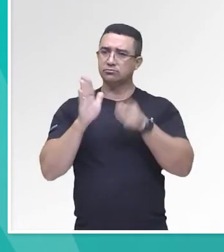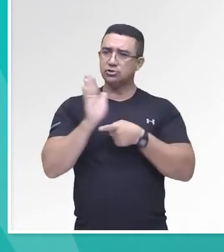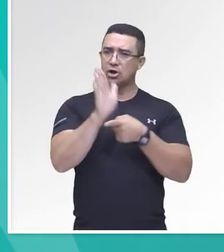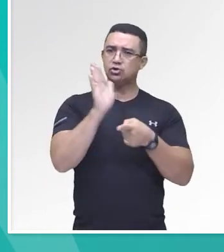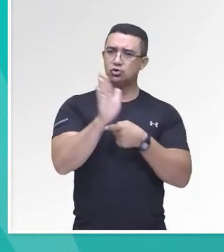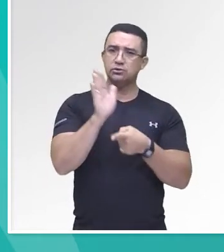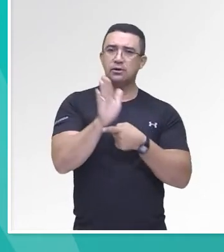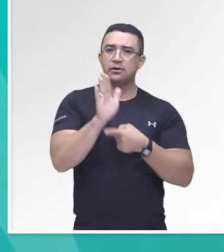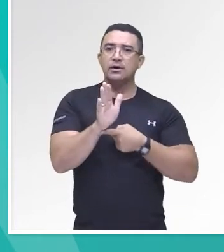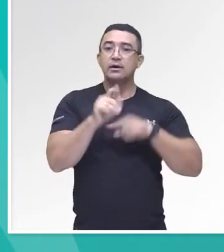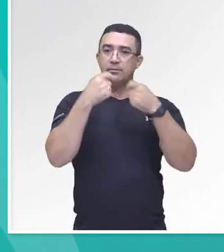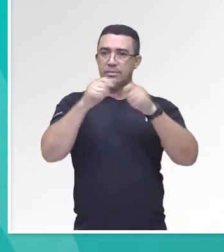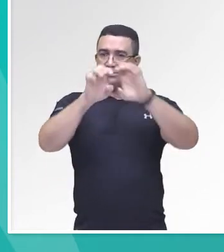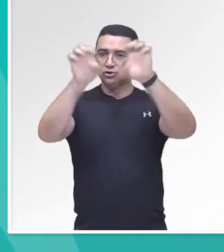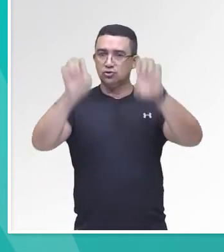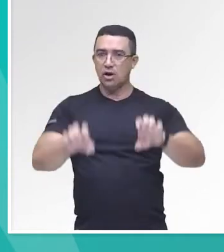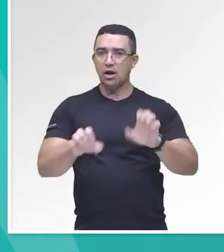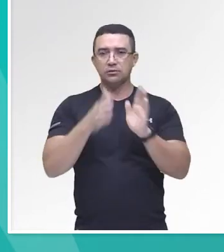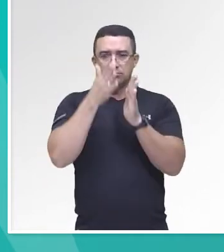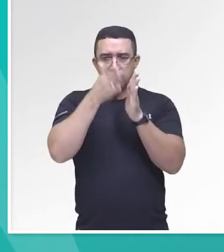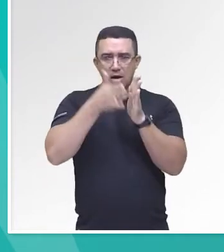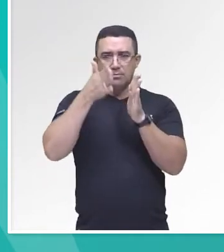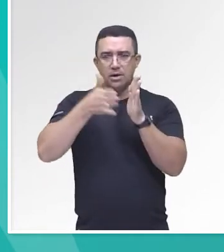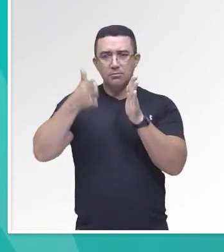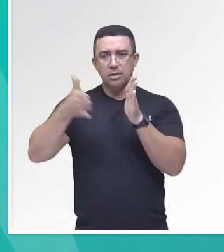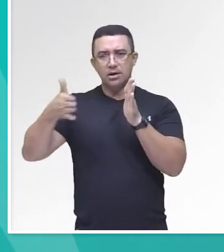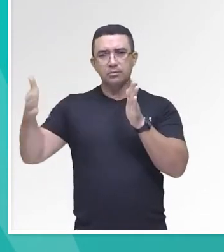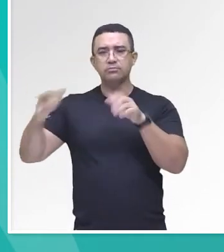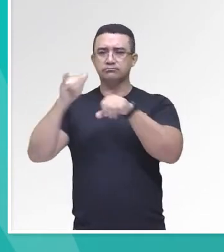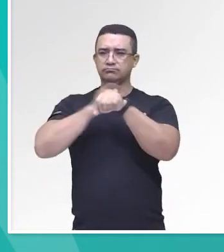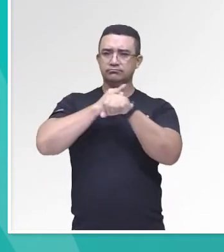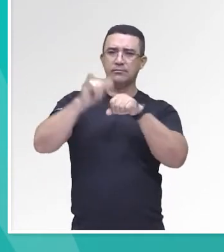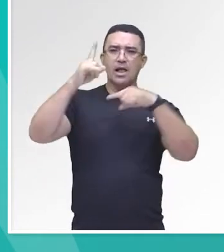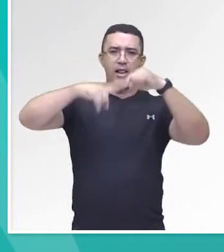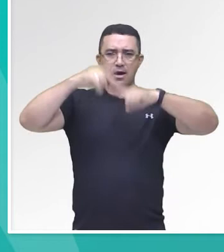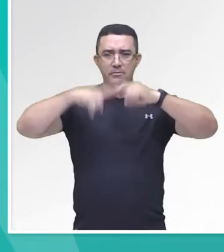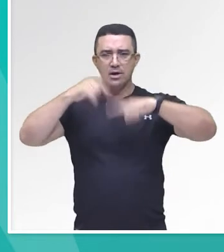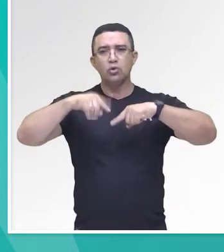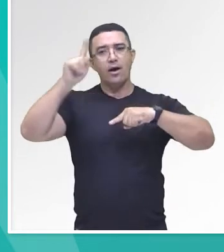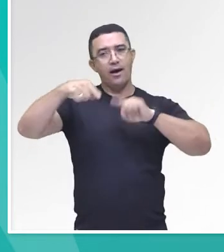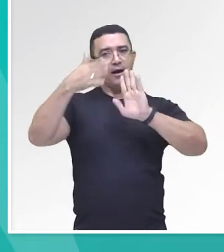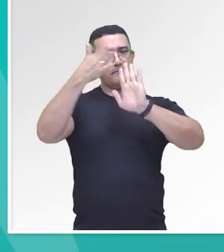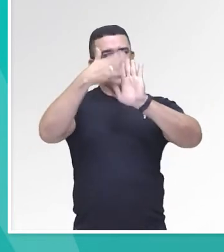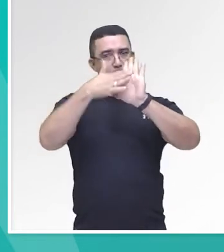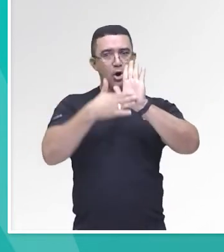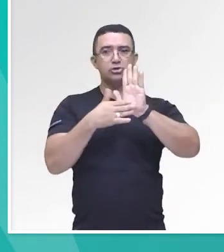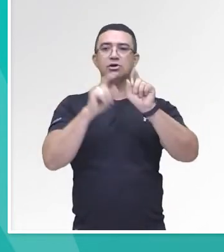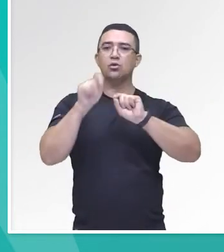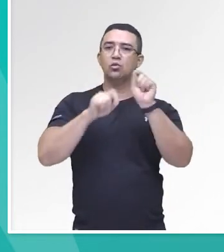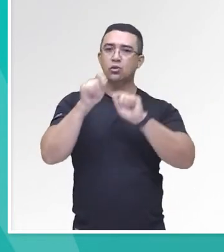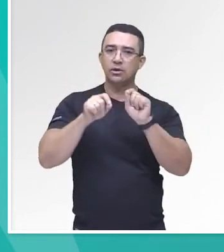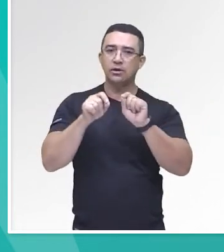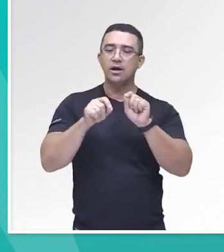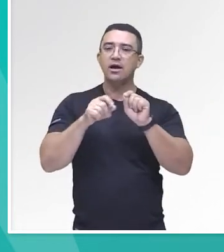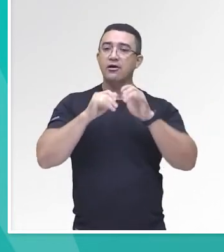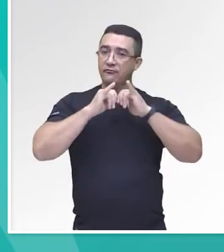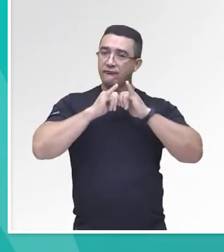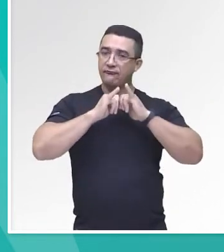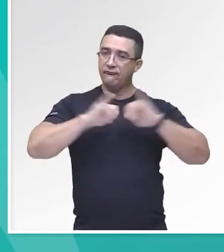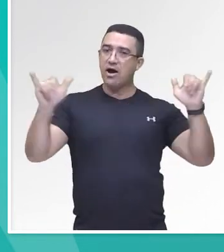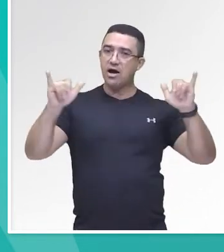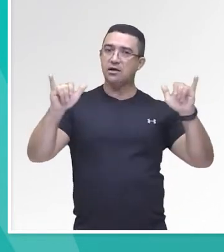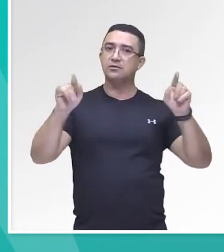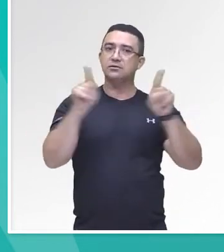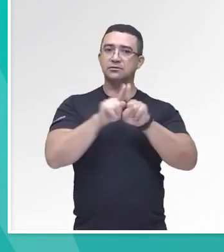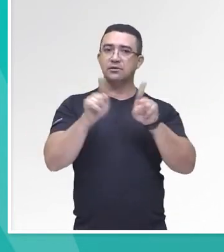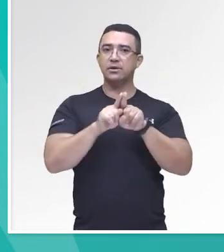estruturar esse passo a passo, esses elementos, para que seja uma proposta de intervenção que, de fato, diga algo e mereça